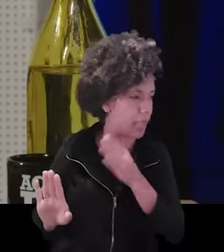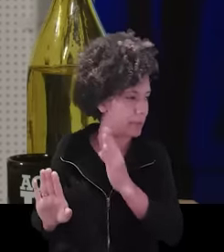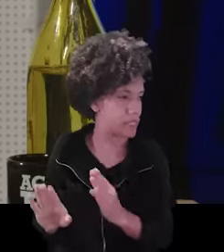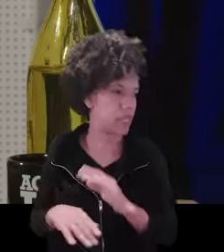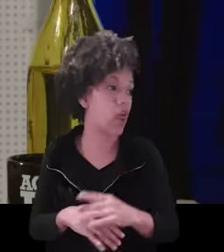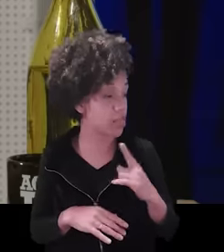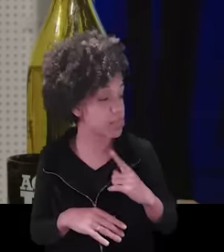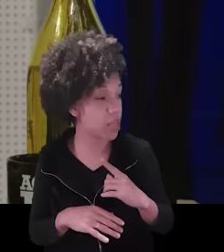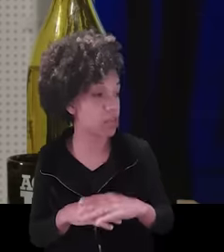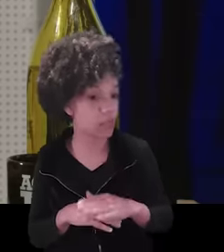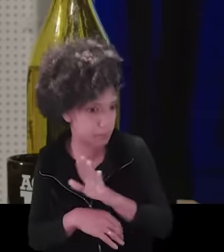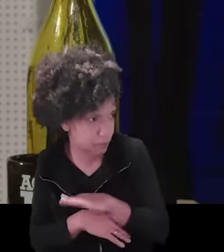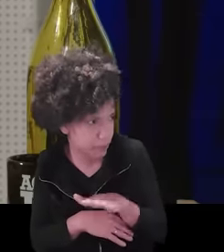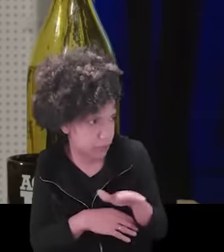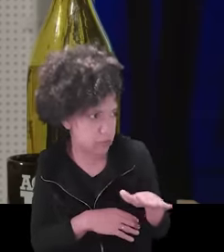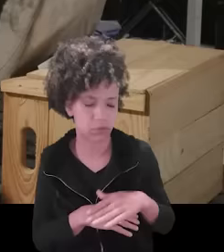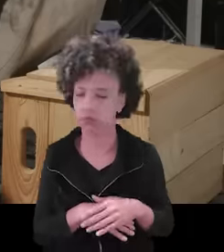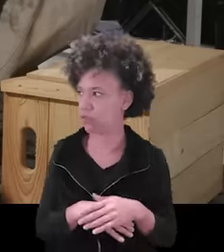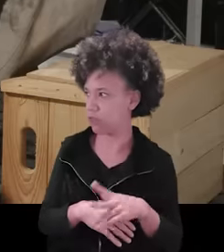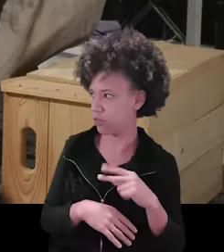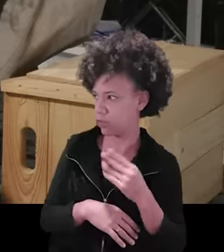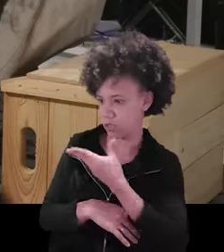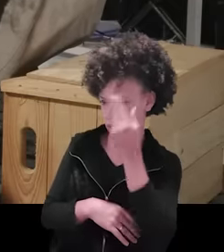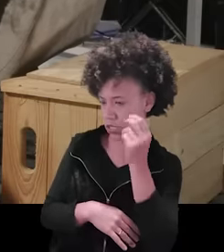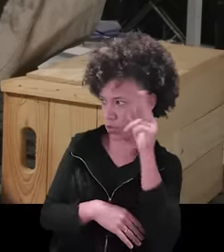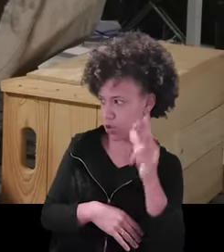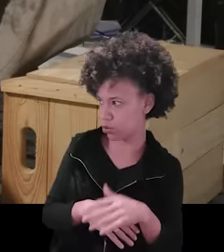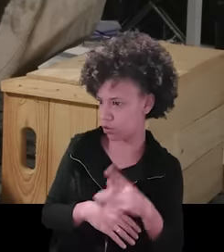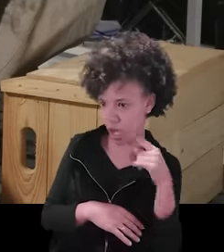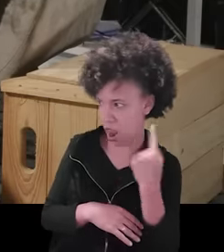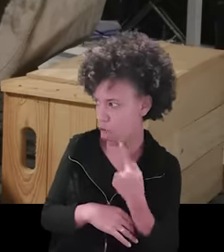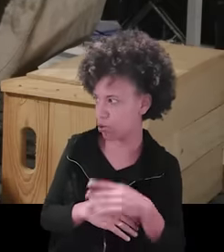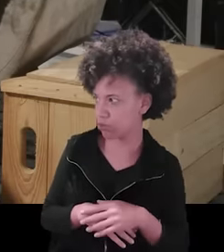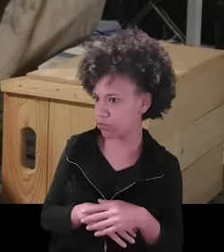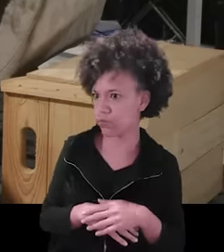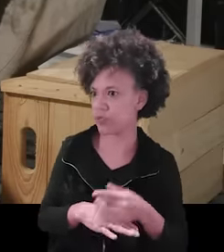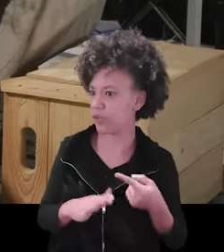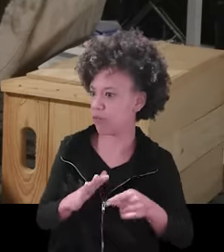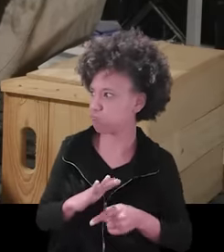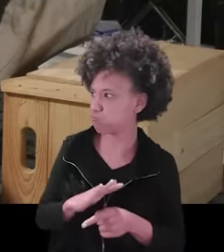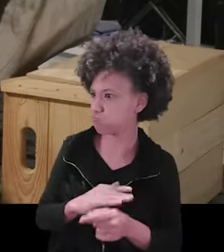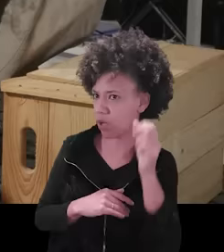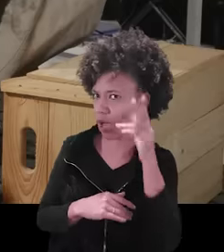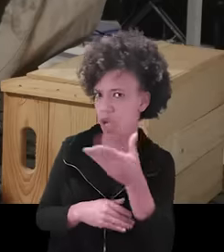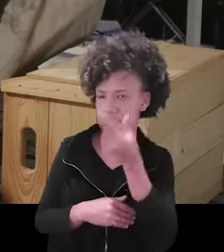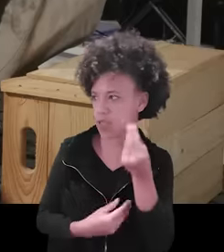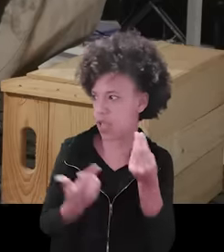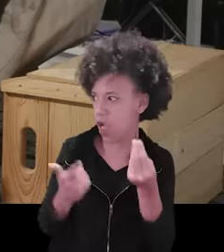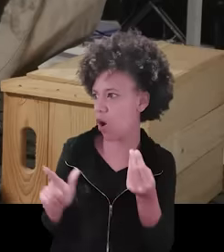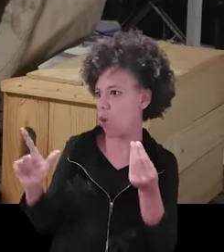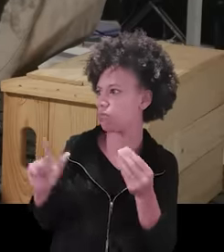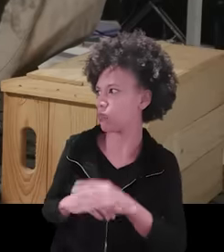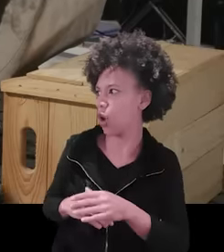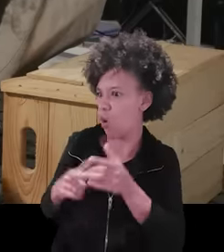brasileiro existe muito pior pequenininho né esqueceu a cultura né mano é louco isso você vai afundando uma cultura e